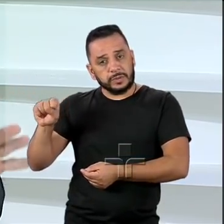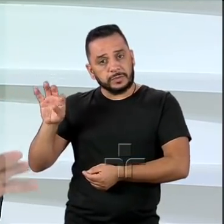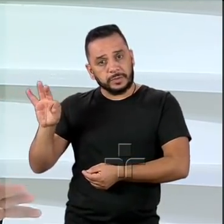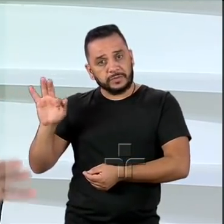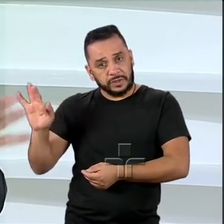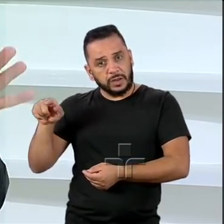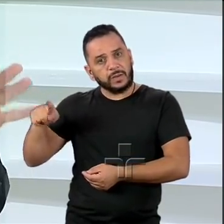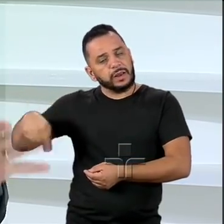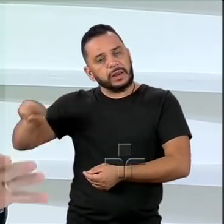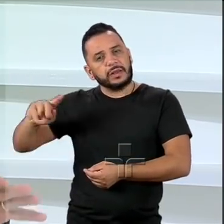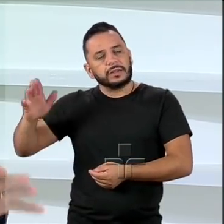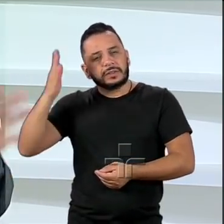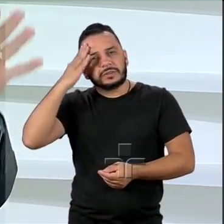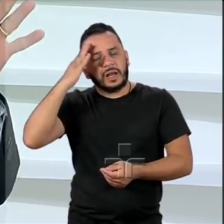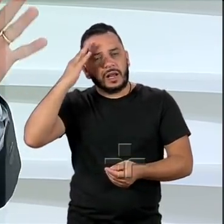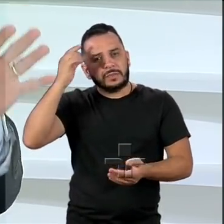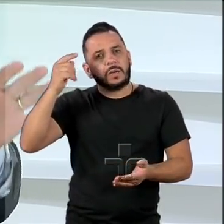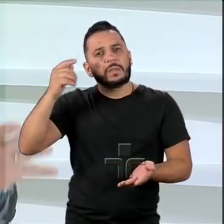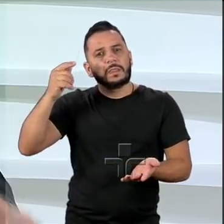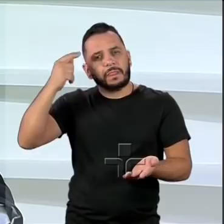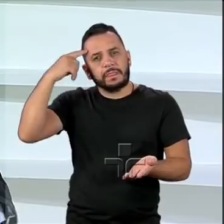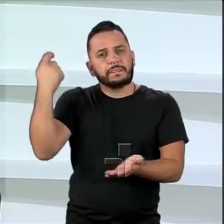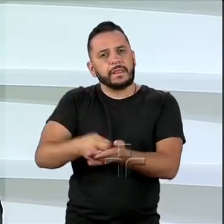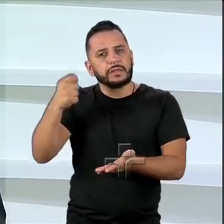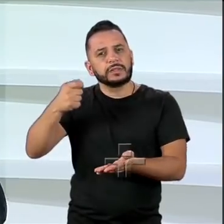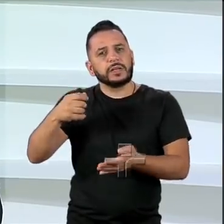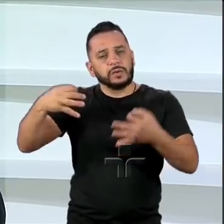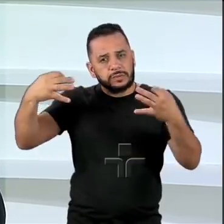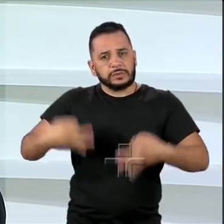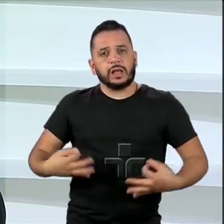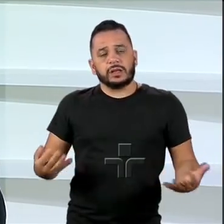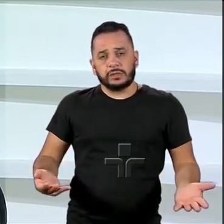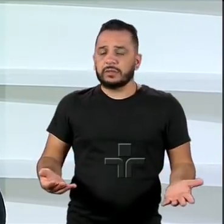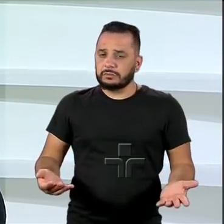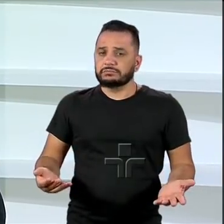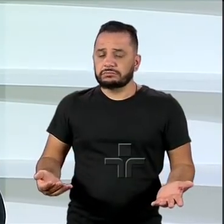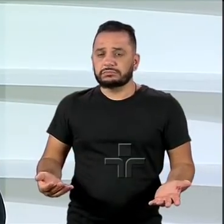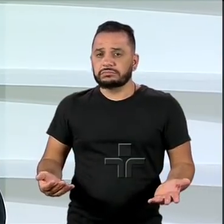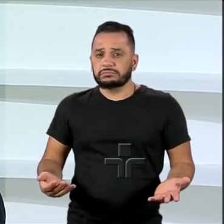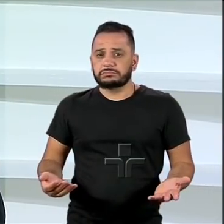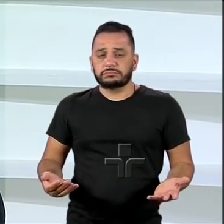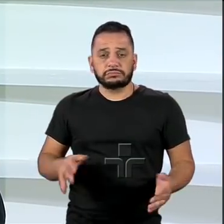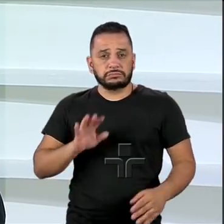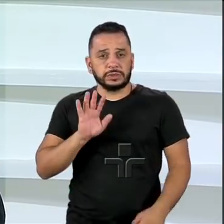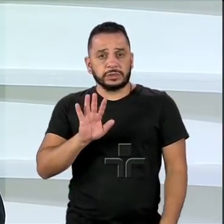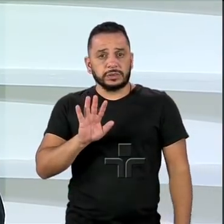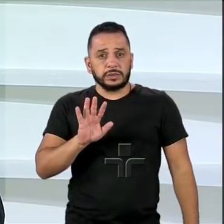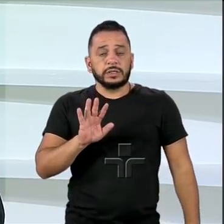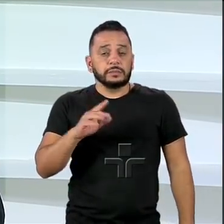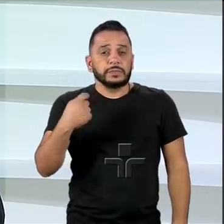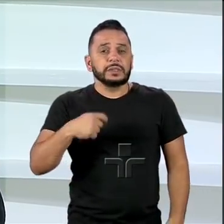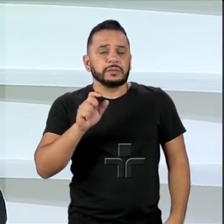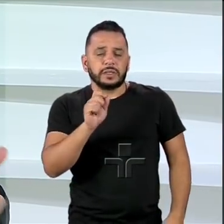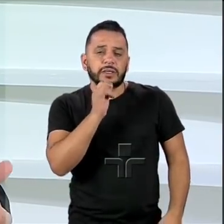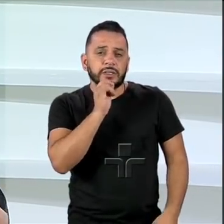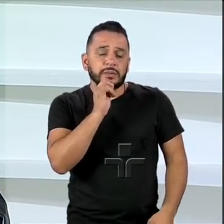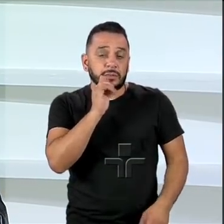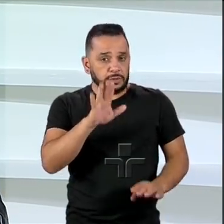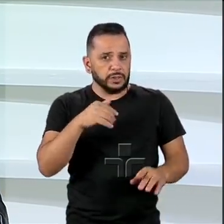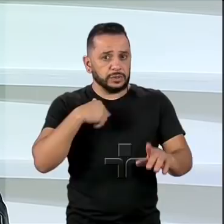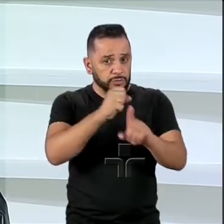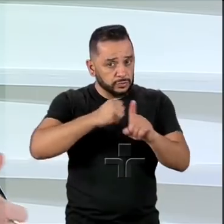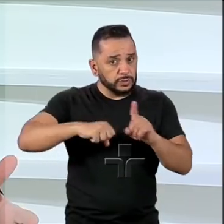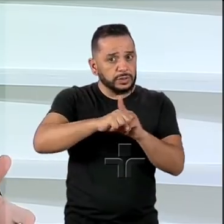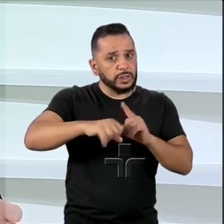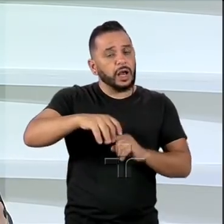colocá-las no chão, não é? Para usar uma metáfora futebolística em tempo de Copa, não é? E dar à sociedade